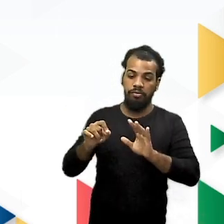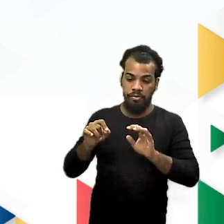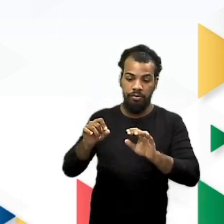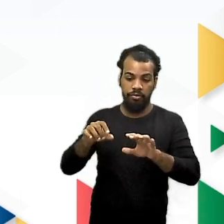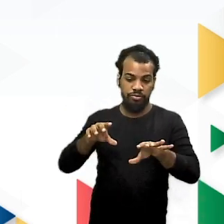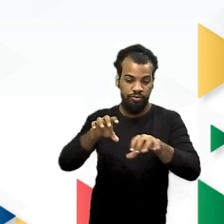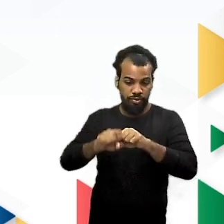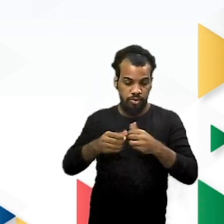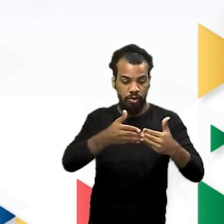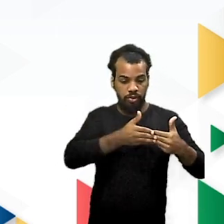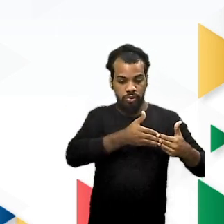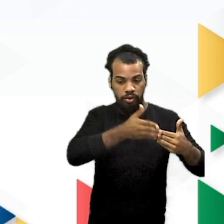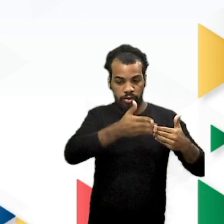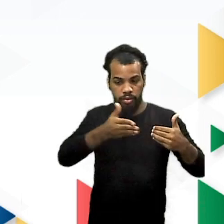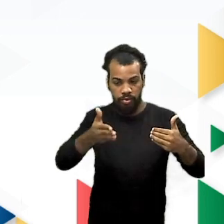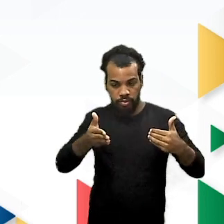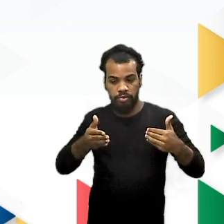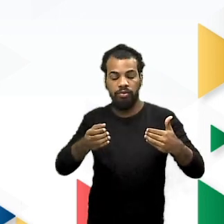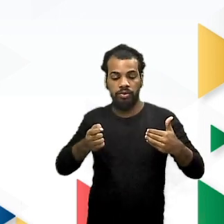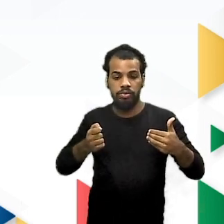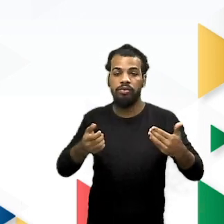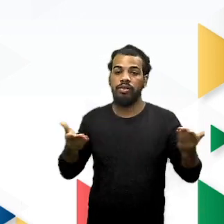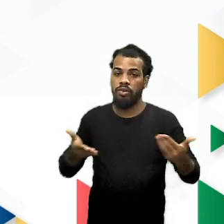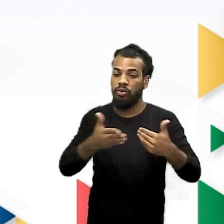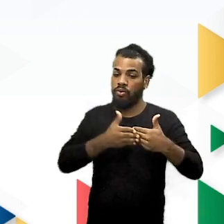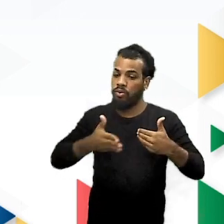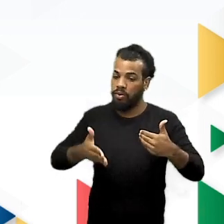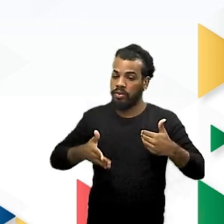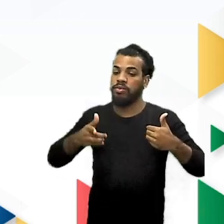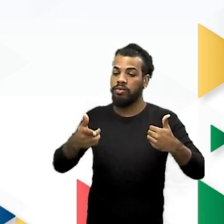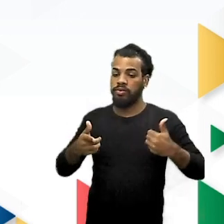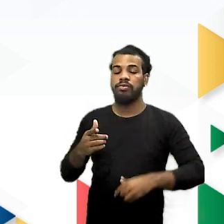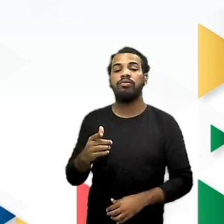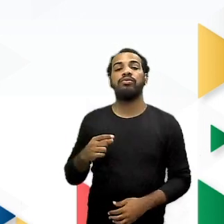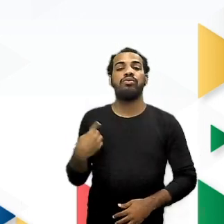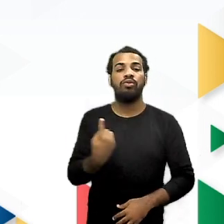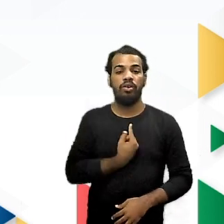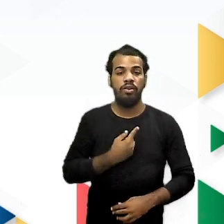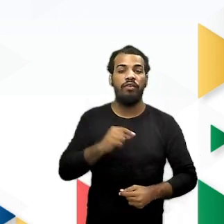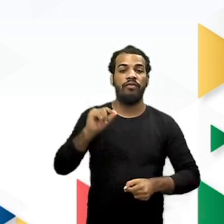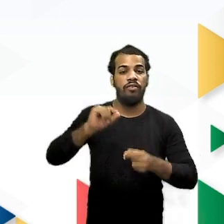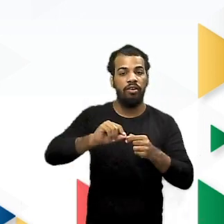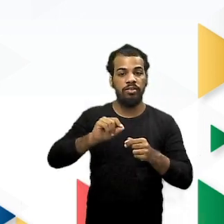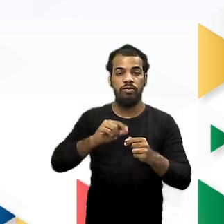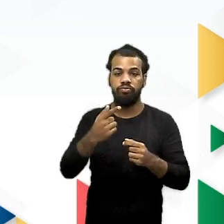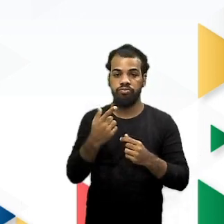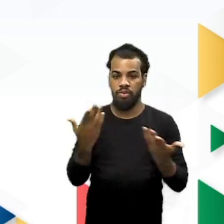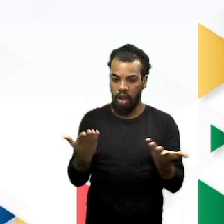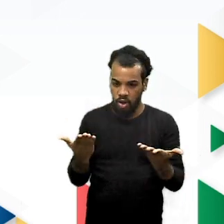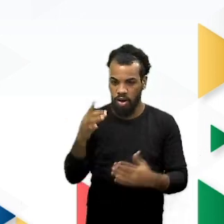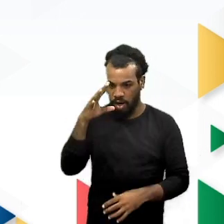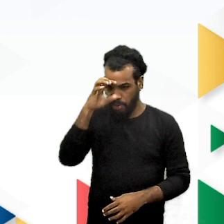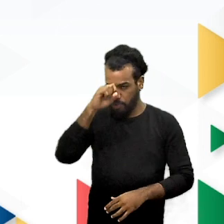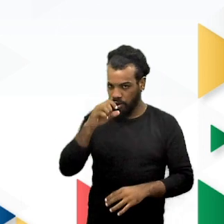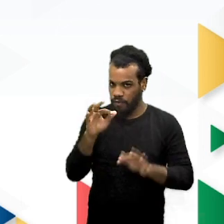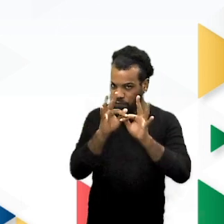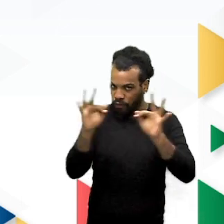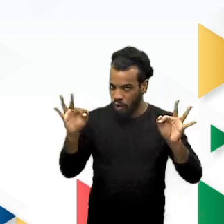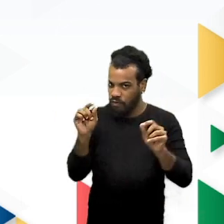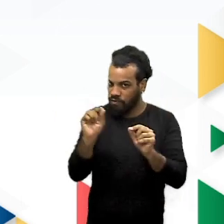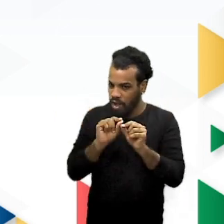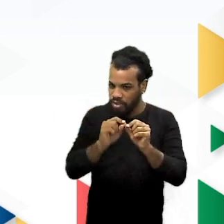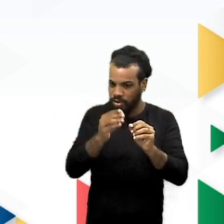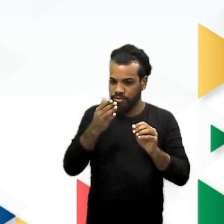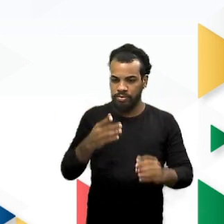cada sequência. Agora nós estamos a sequência e nós vamos formar a lei de formação, tá? Preste atenção comigo, ó.